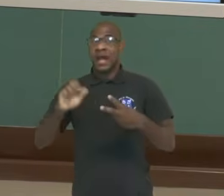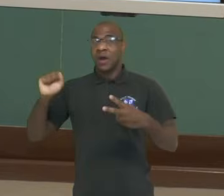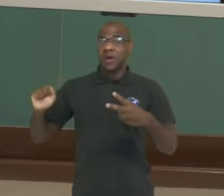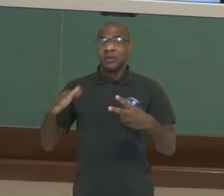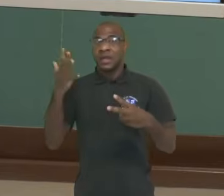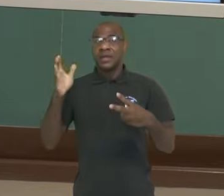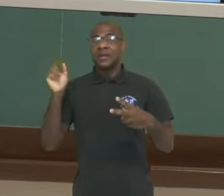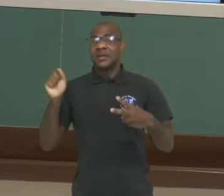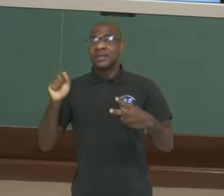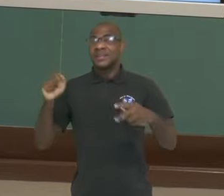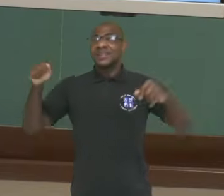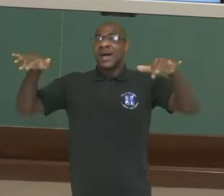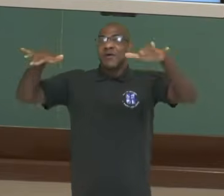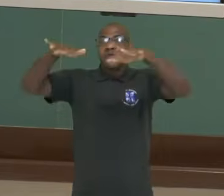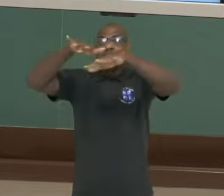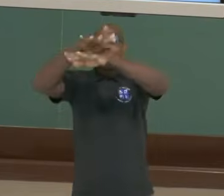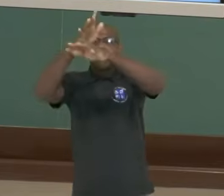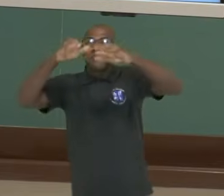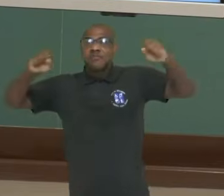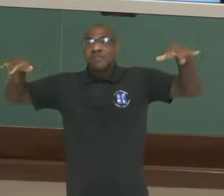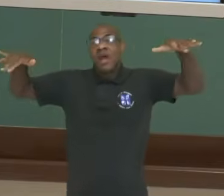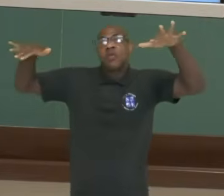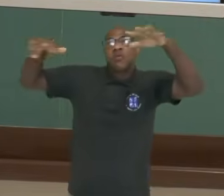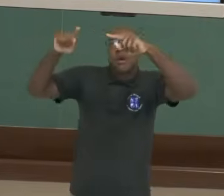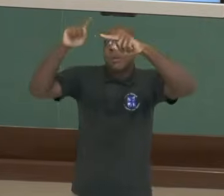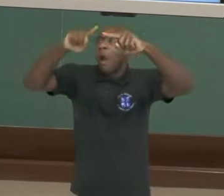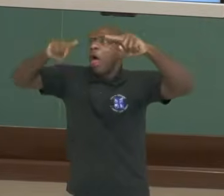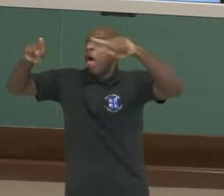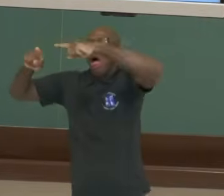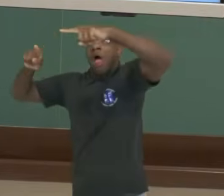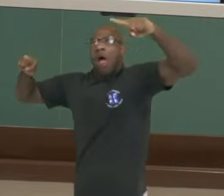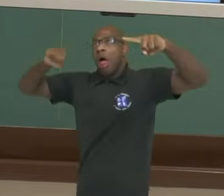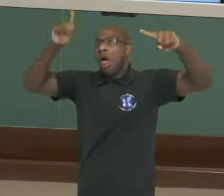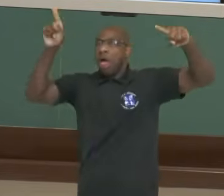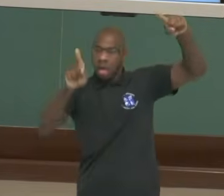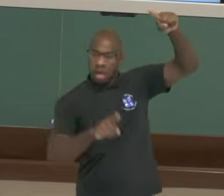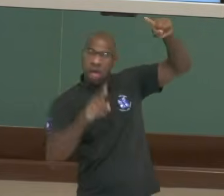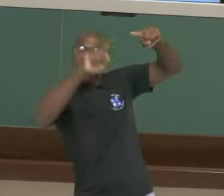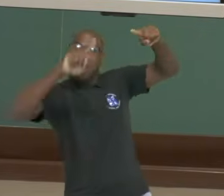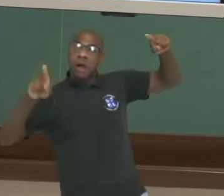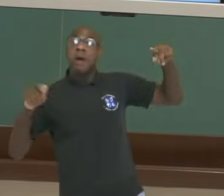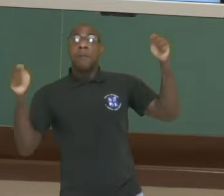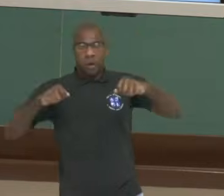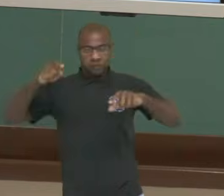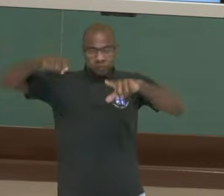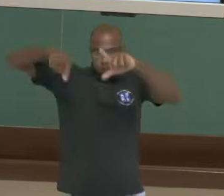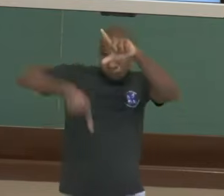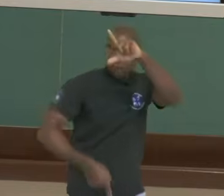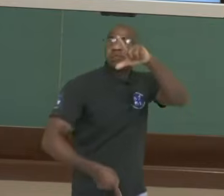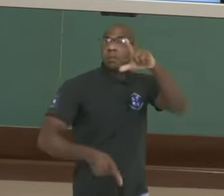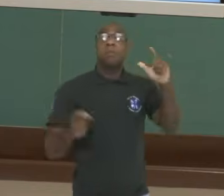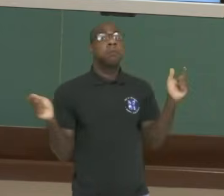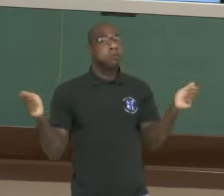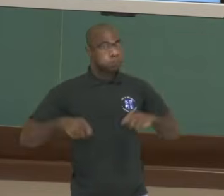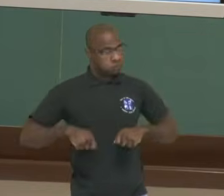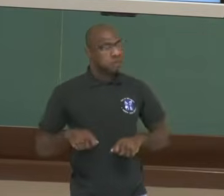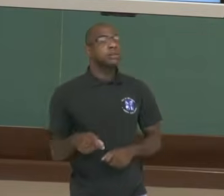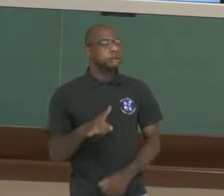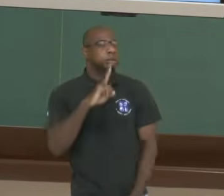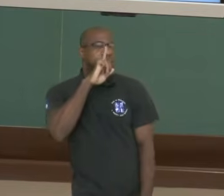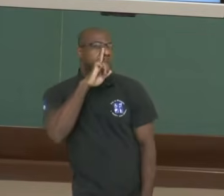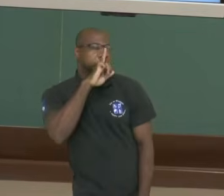acontecem nas nuvens, os raios descendentes, e podem atingir o solo, podem atingir o chão numa